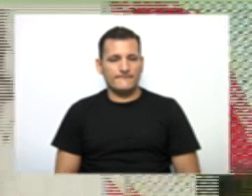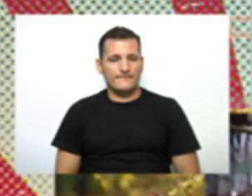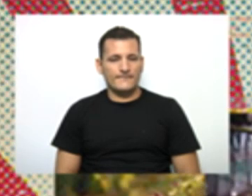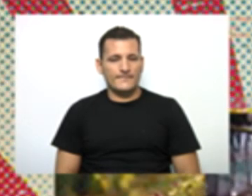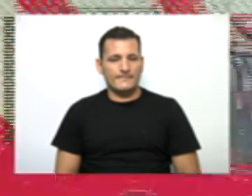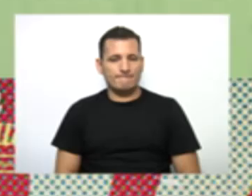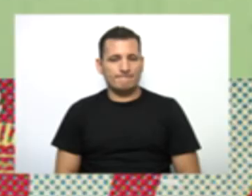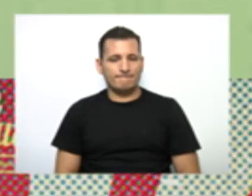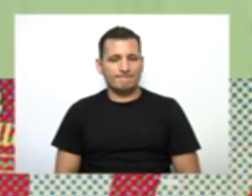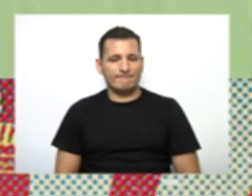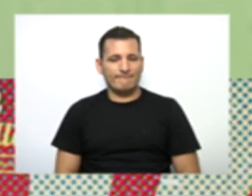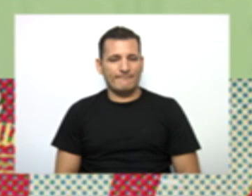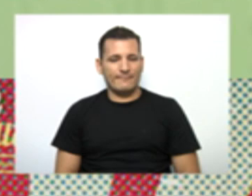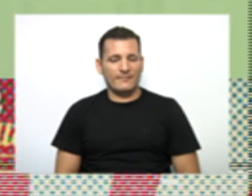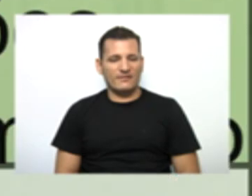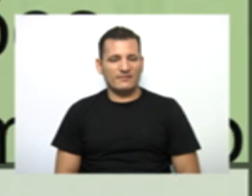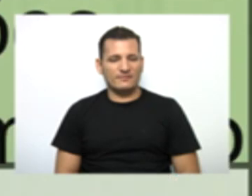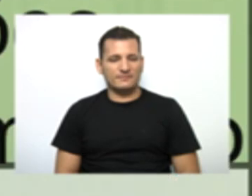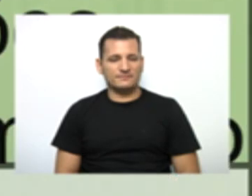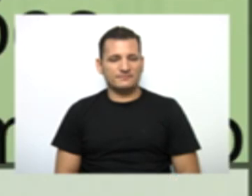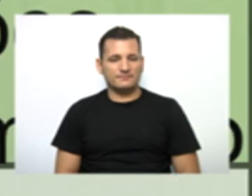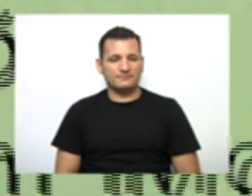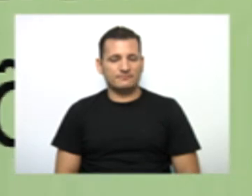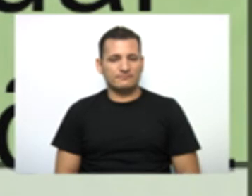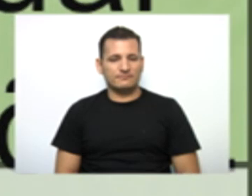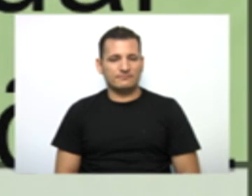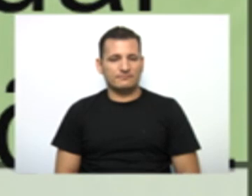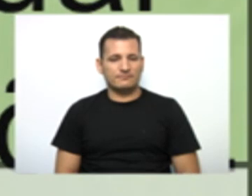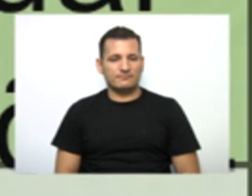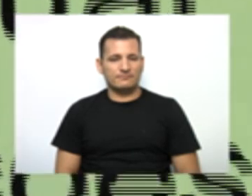Ó. E agora?